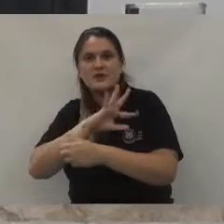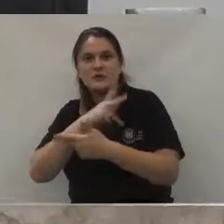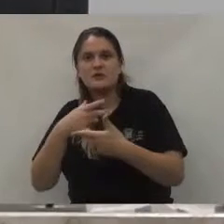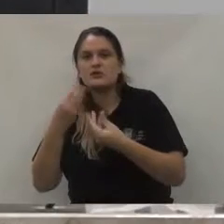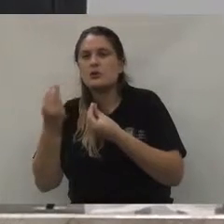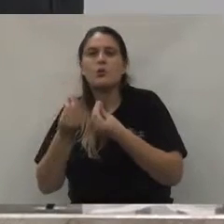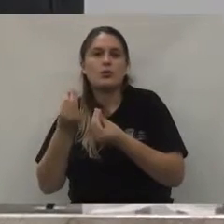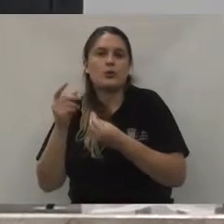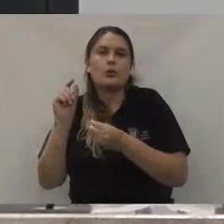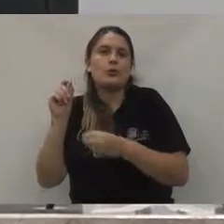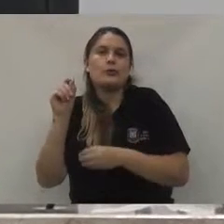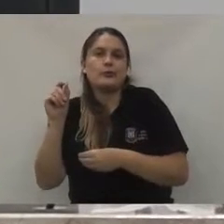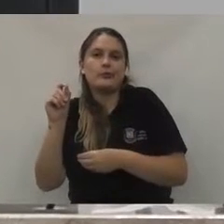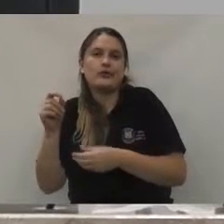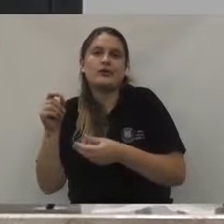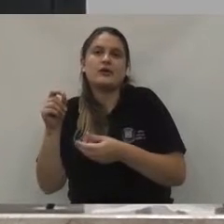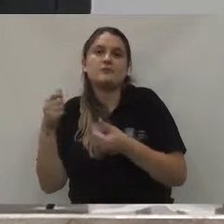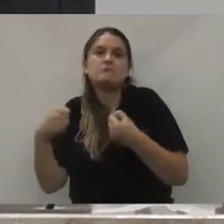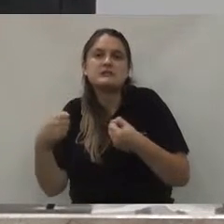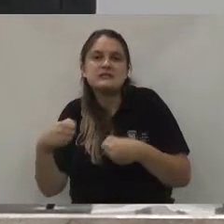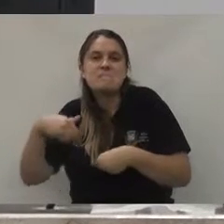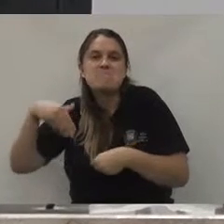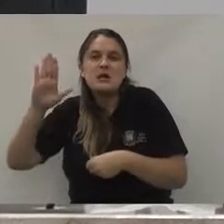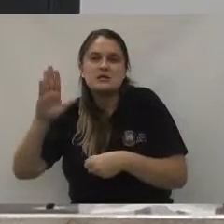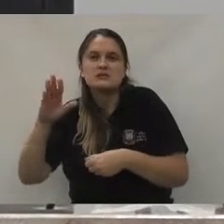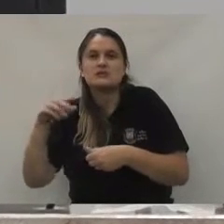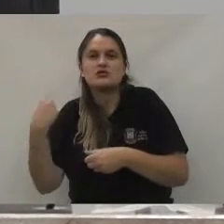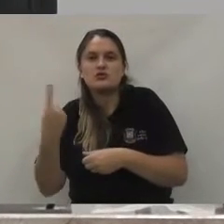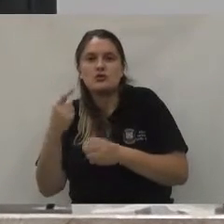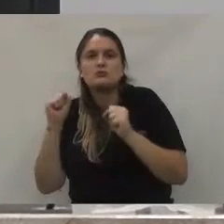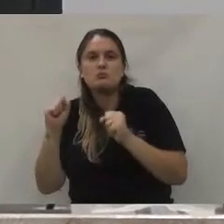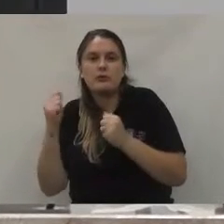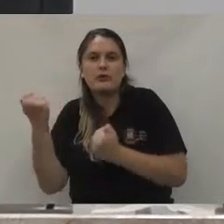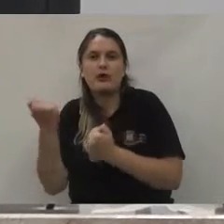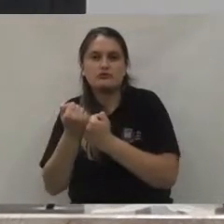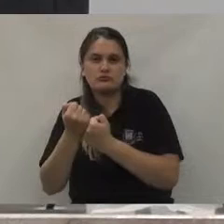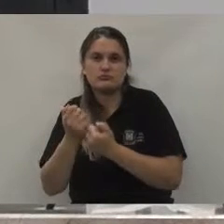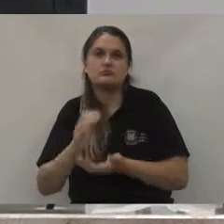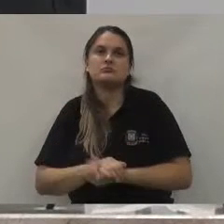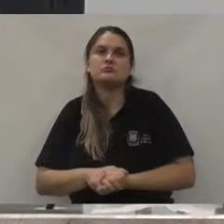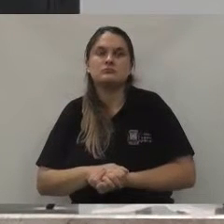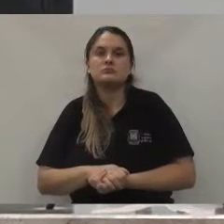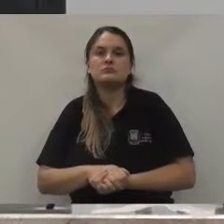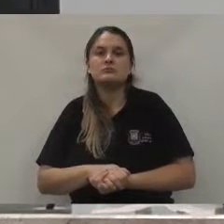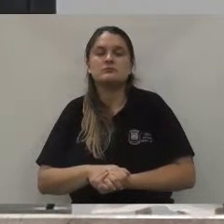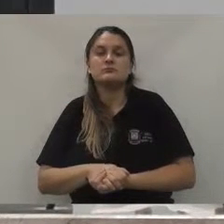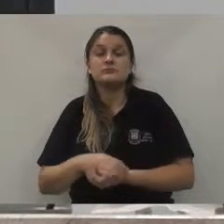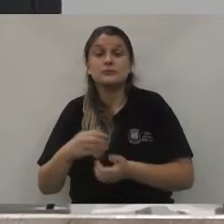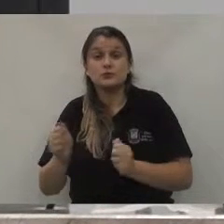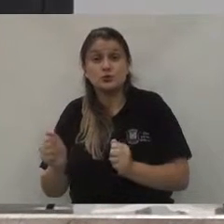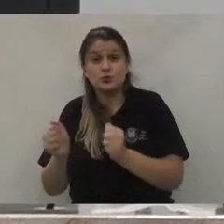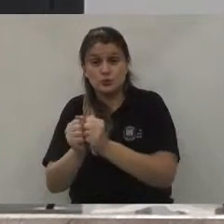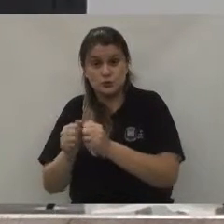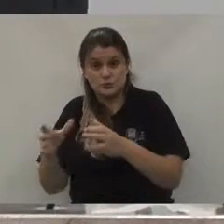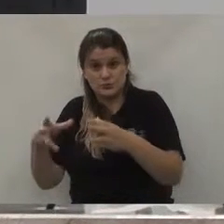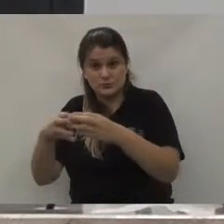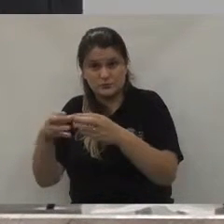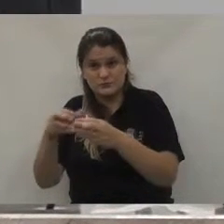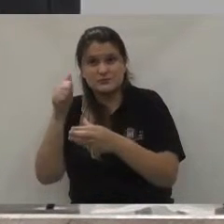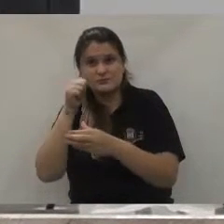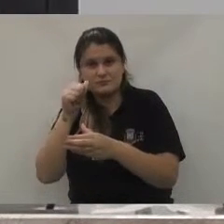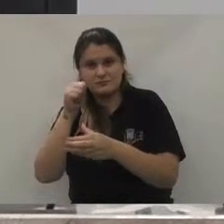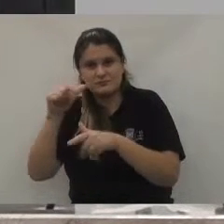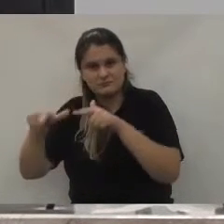melhor menor melhor necessidades que que a gente podia ter vindo nessa questão e juntas com as várias